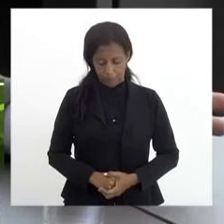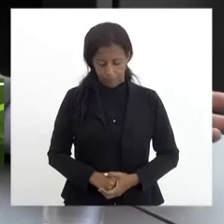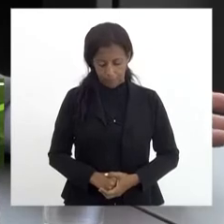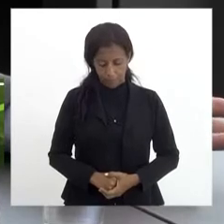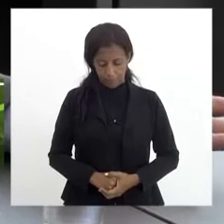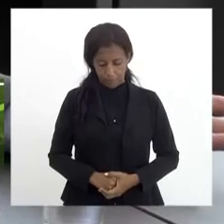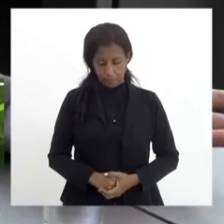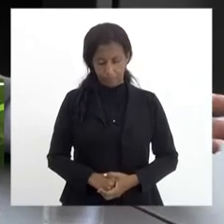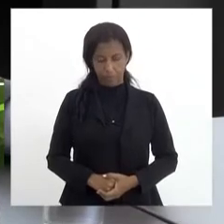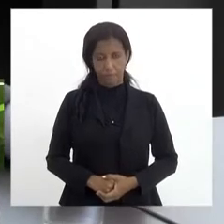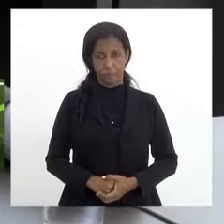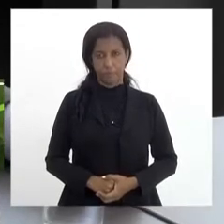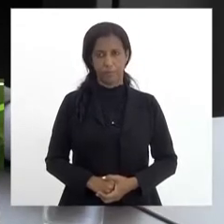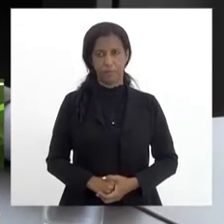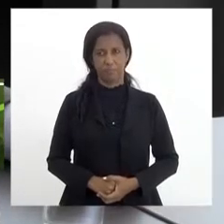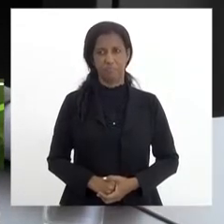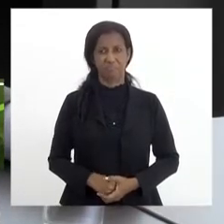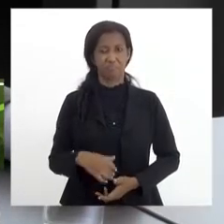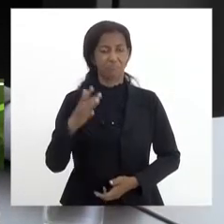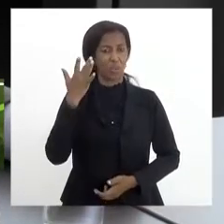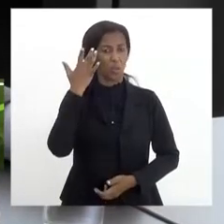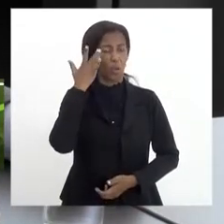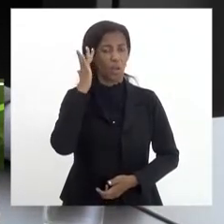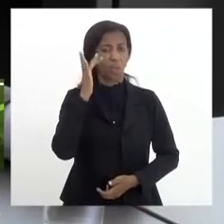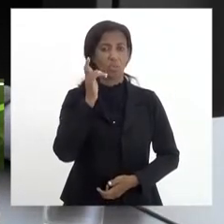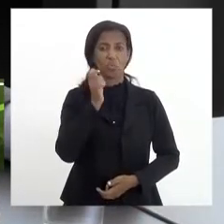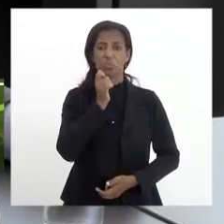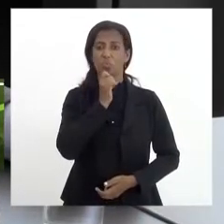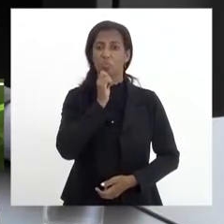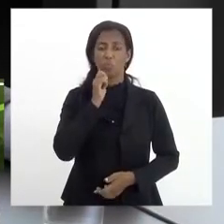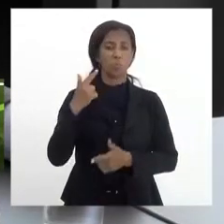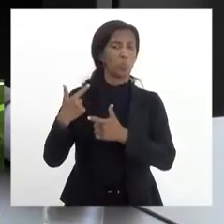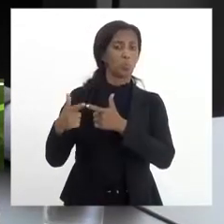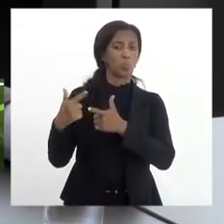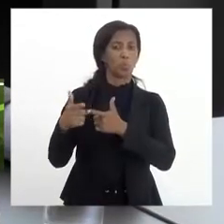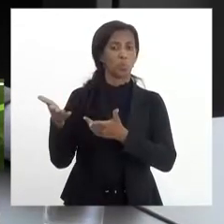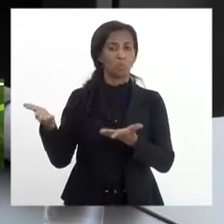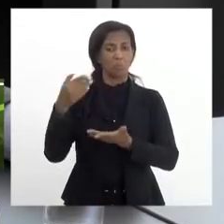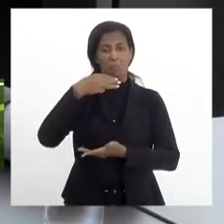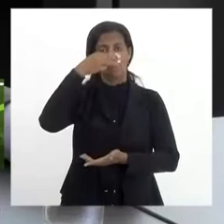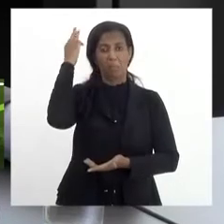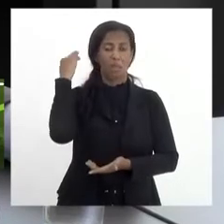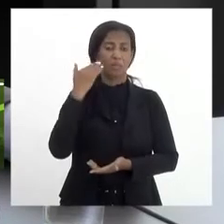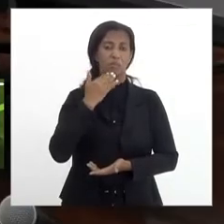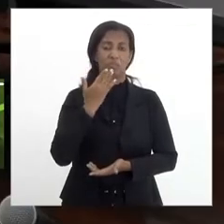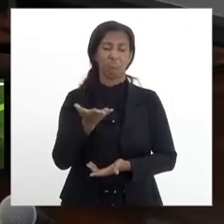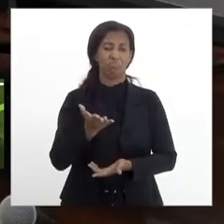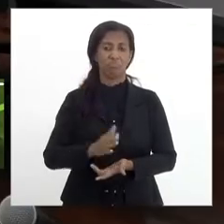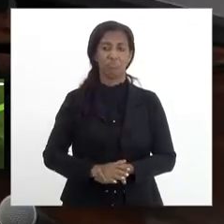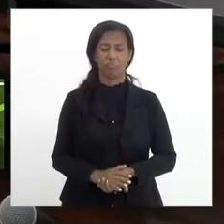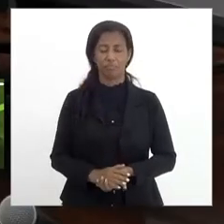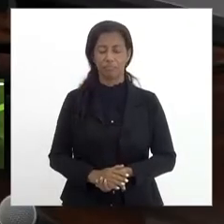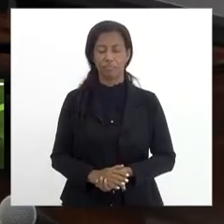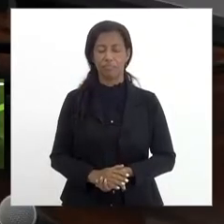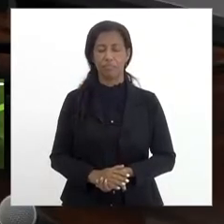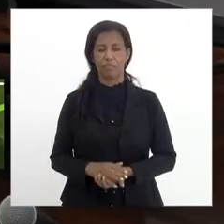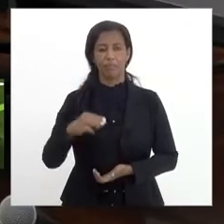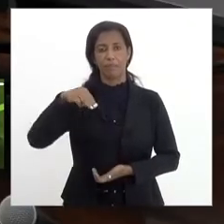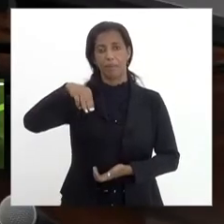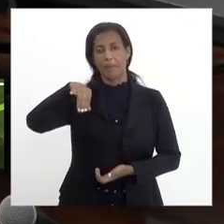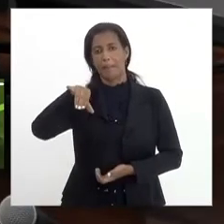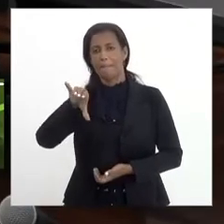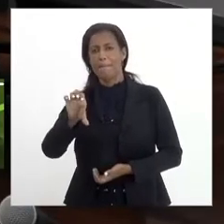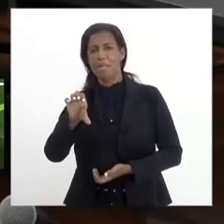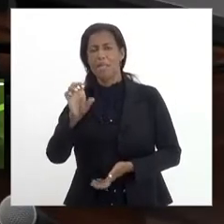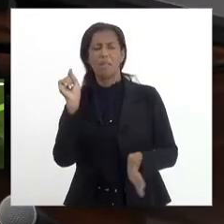Então, eu acho que não há grande problema do que o Márcio está propondo, não. Não, mas a minha pergunta agora é outra. Por que só a vacina